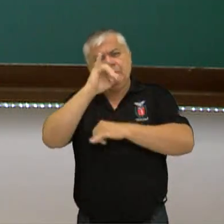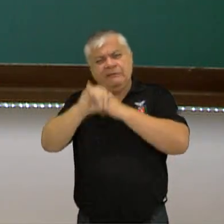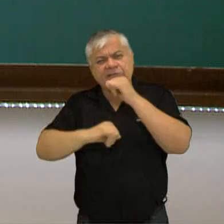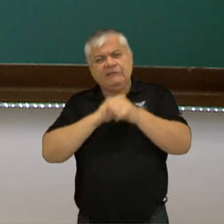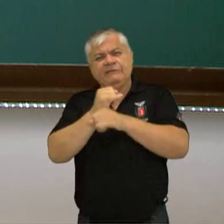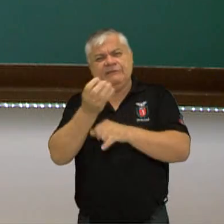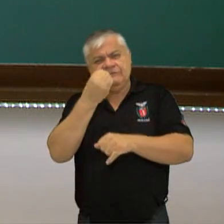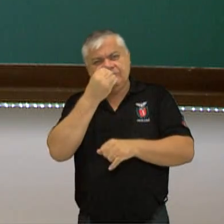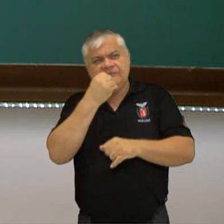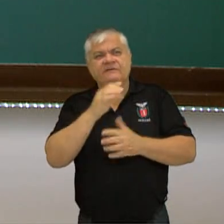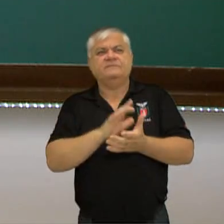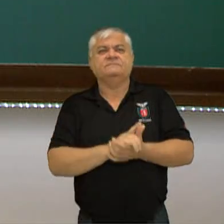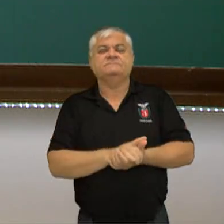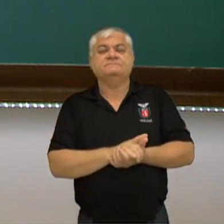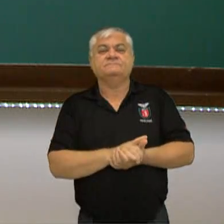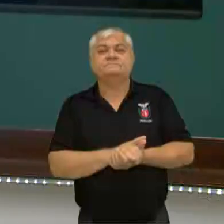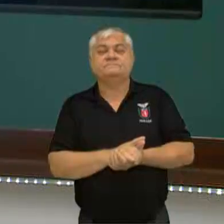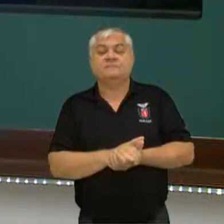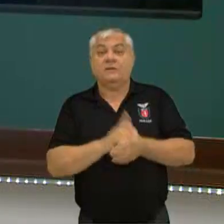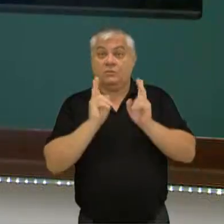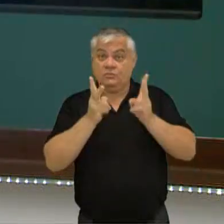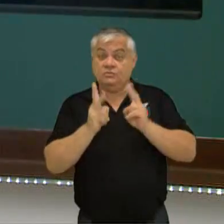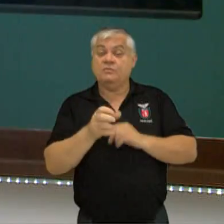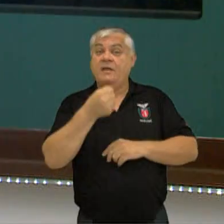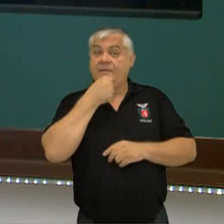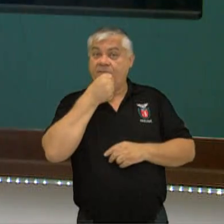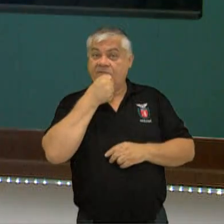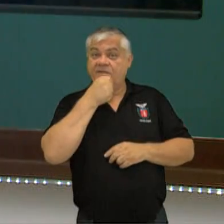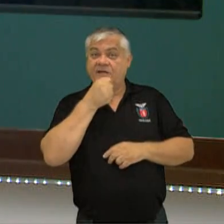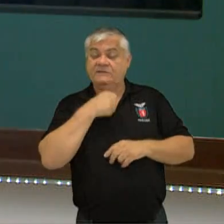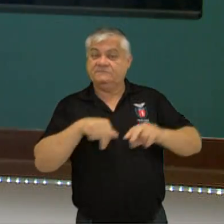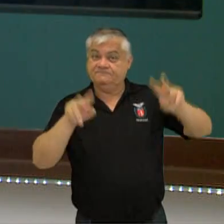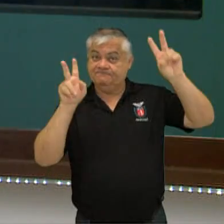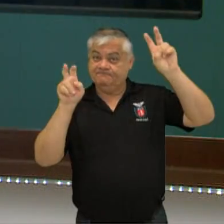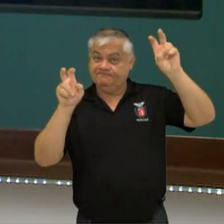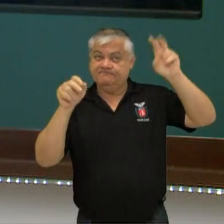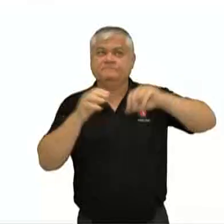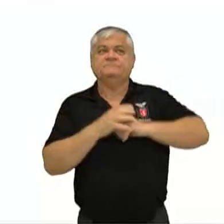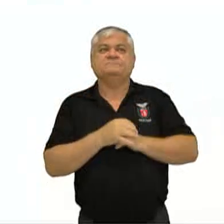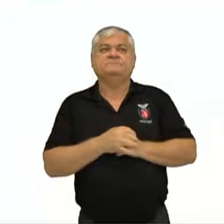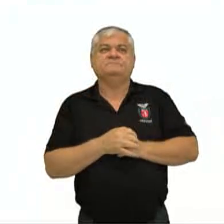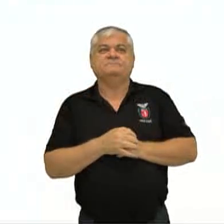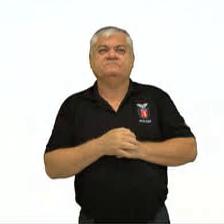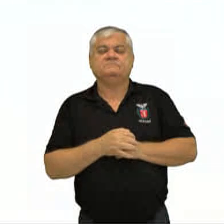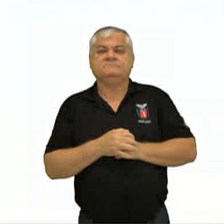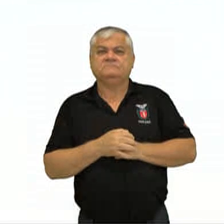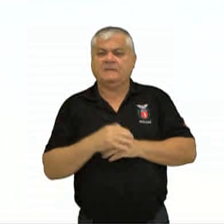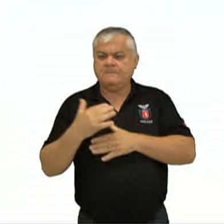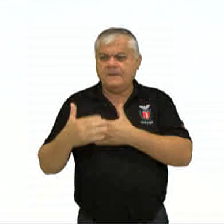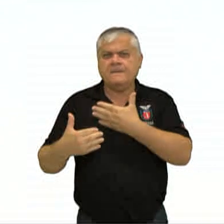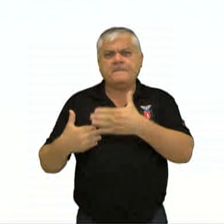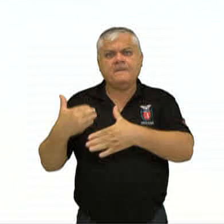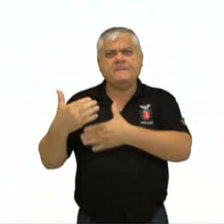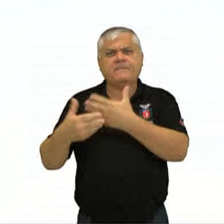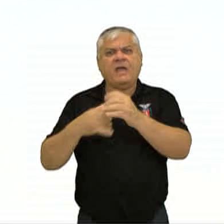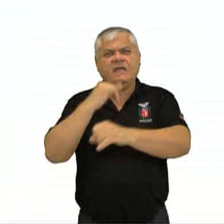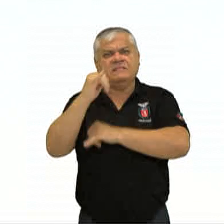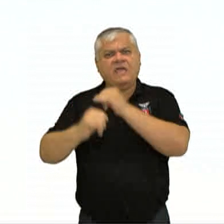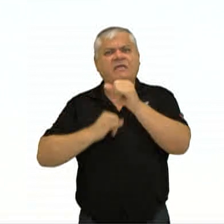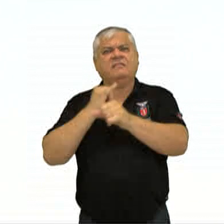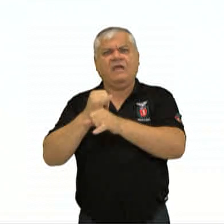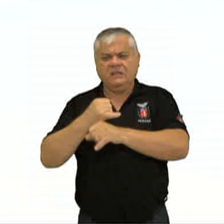aqui. Seguimos lendo a reportagem. O setor está em constante evolução, não só no